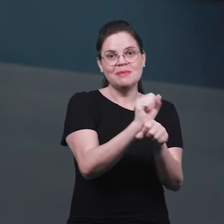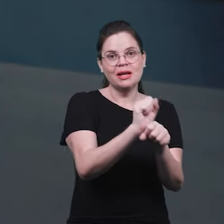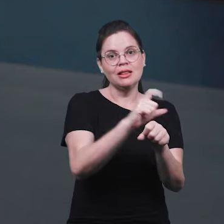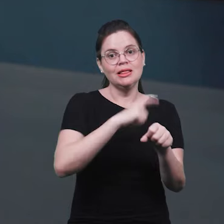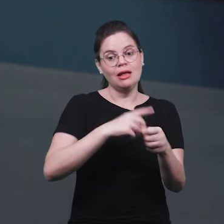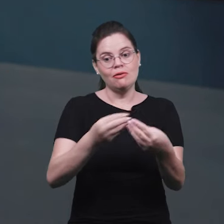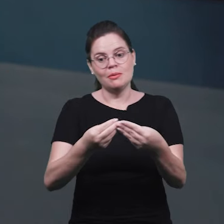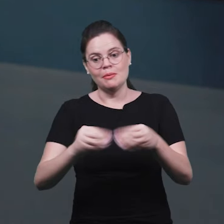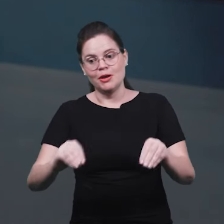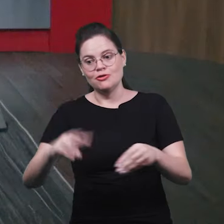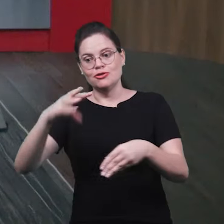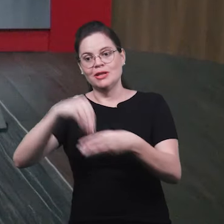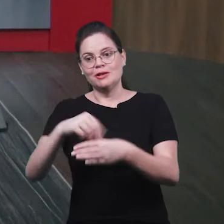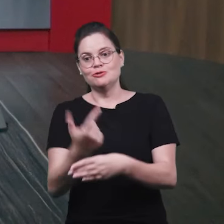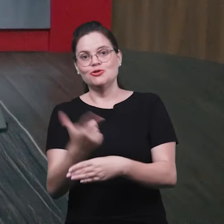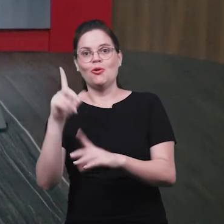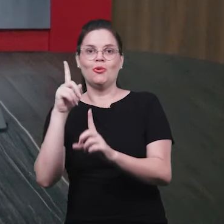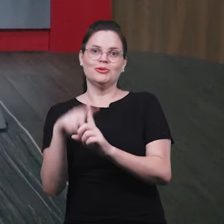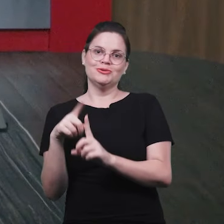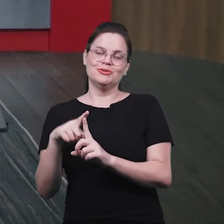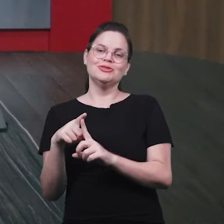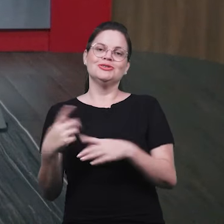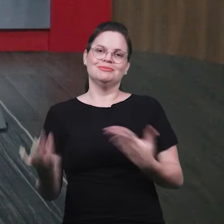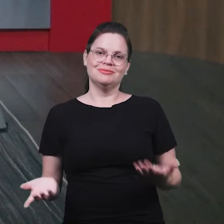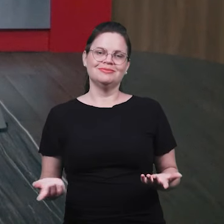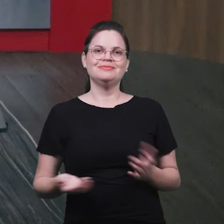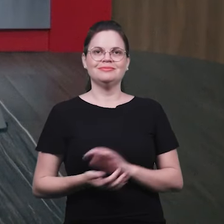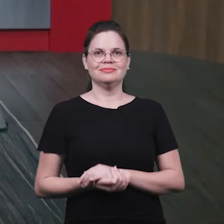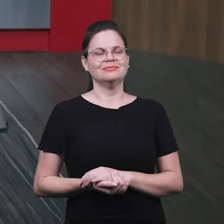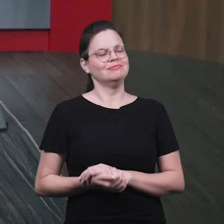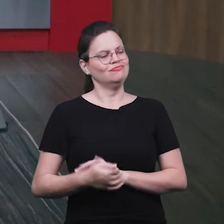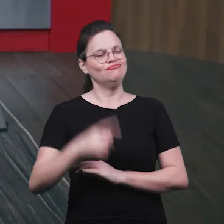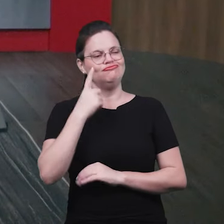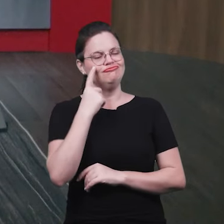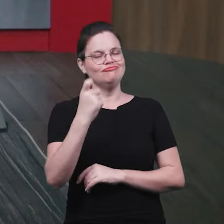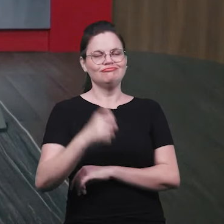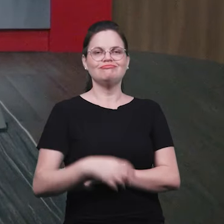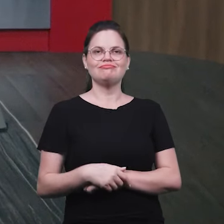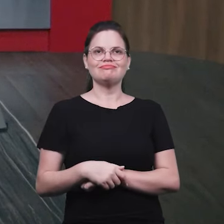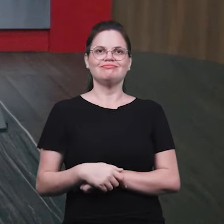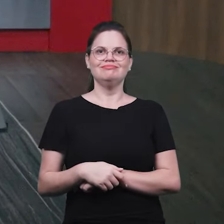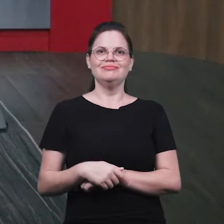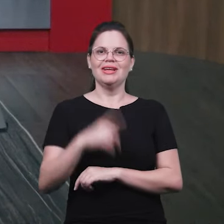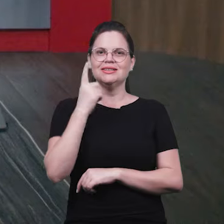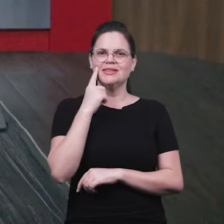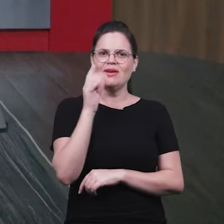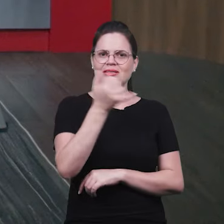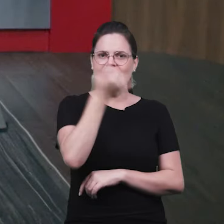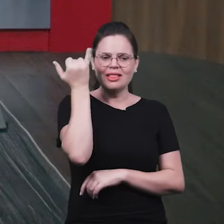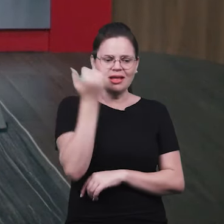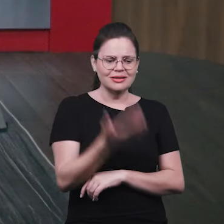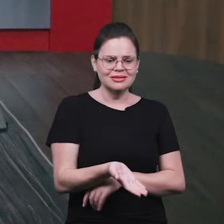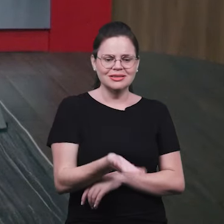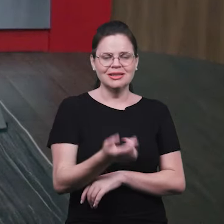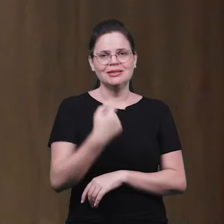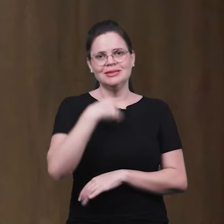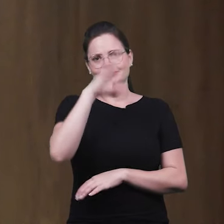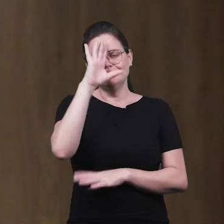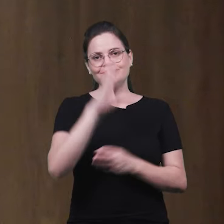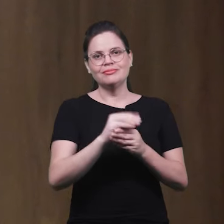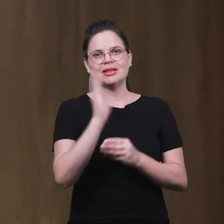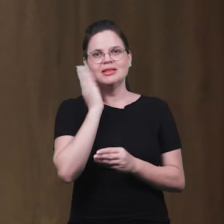um transtorno dentro de outro modal, que é o modal infoviário. Muito, muito interessante, quer dizer, o acidente serviu